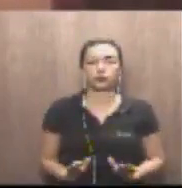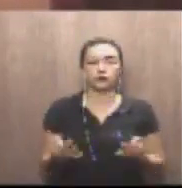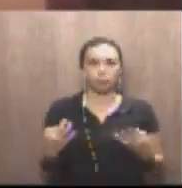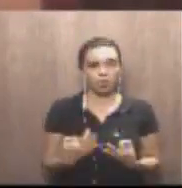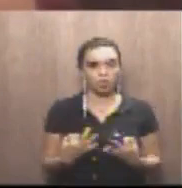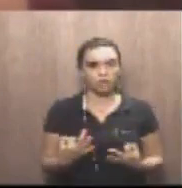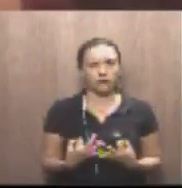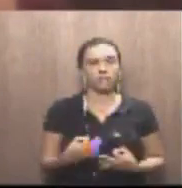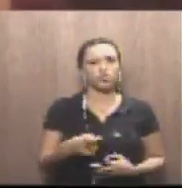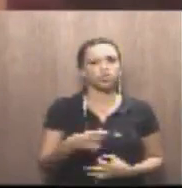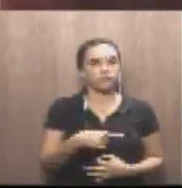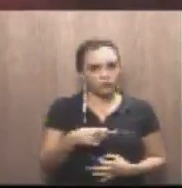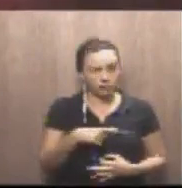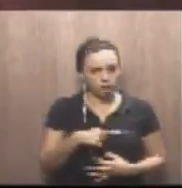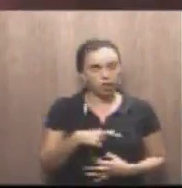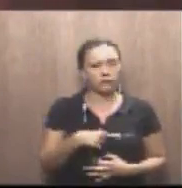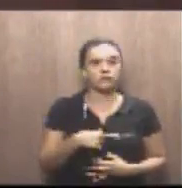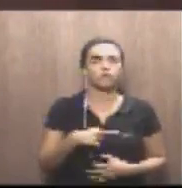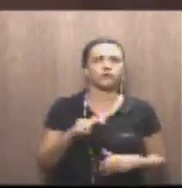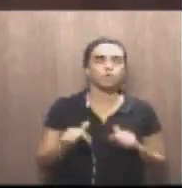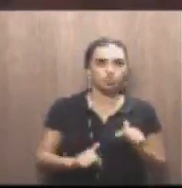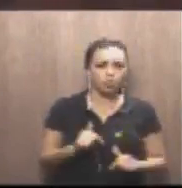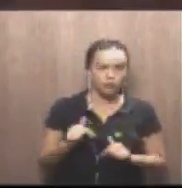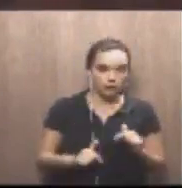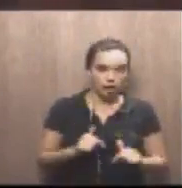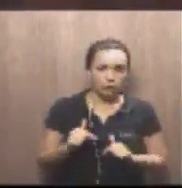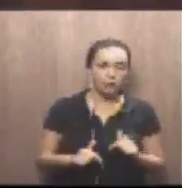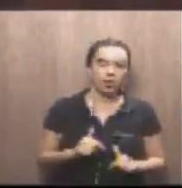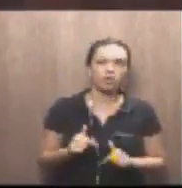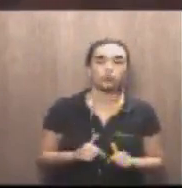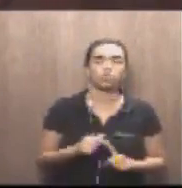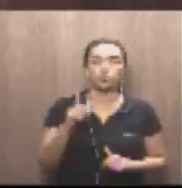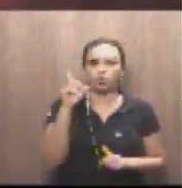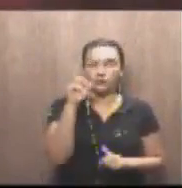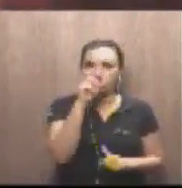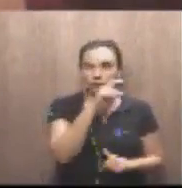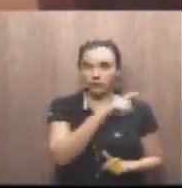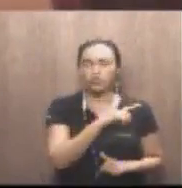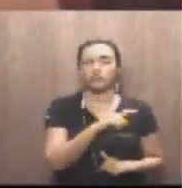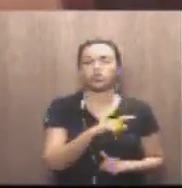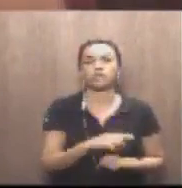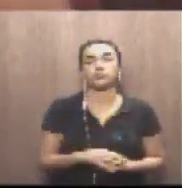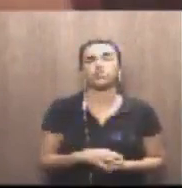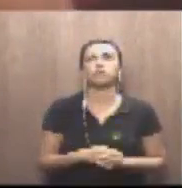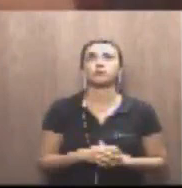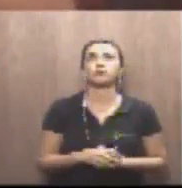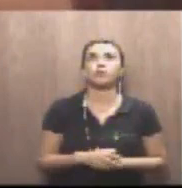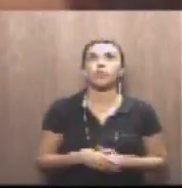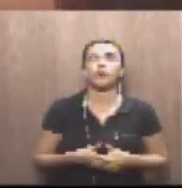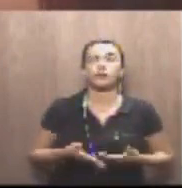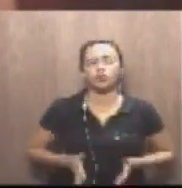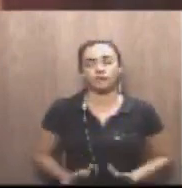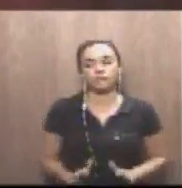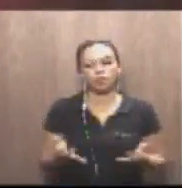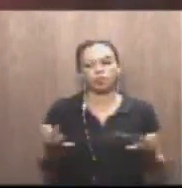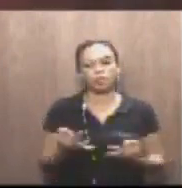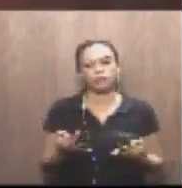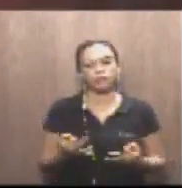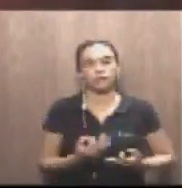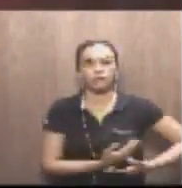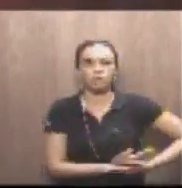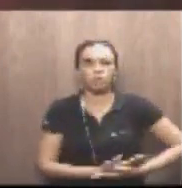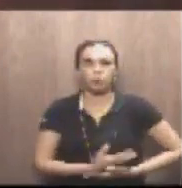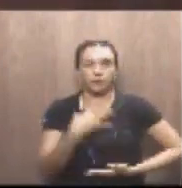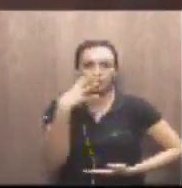perfeita, tende a ter um trabalho de parto frutuoso e, como resultado perfeito, o nascimento de um belo